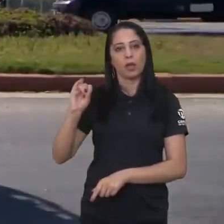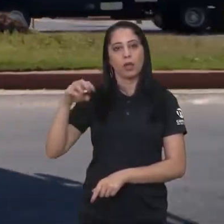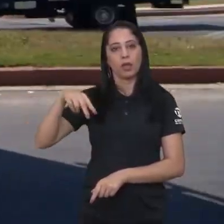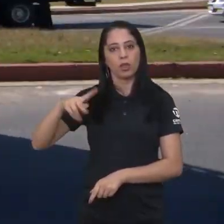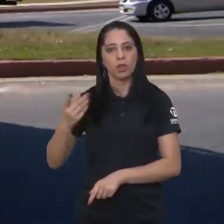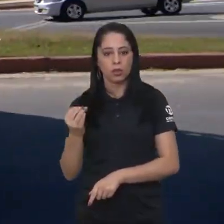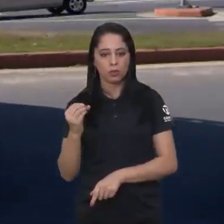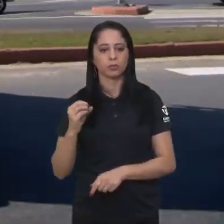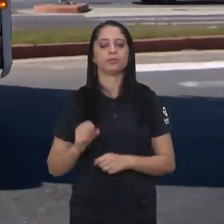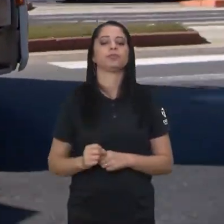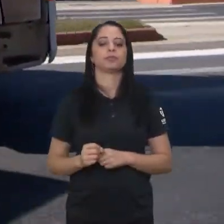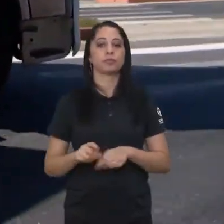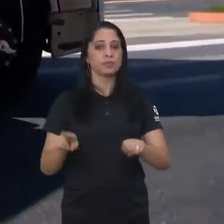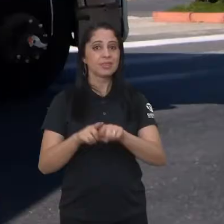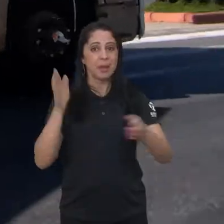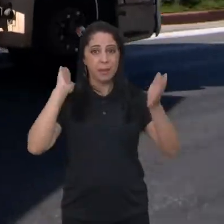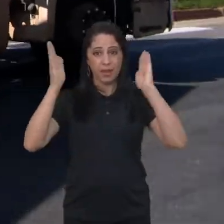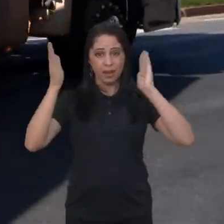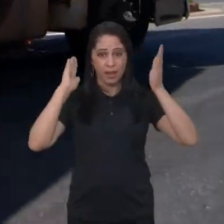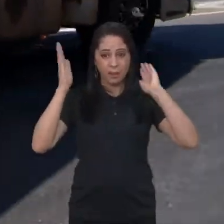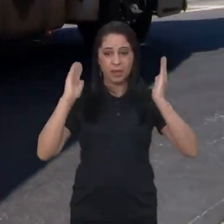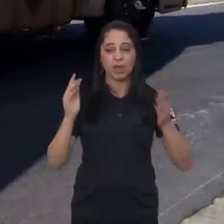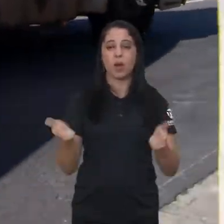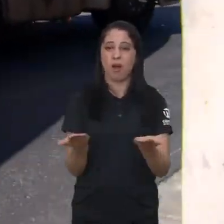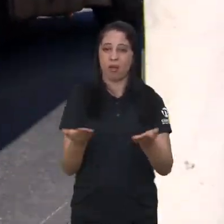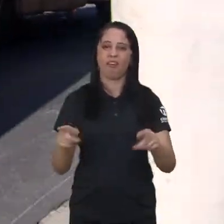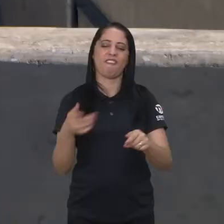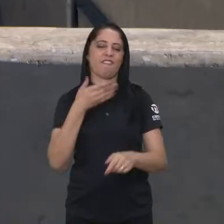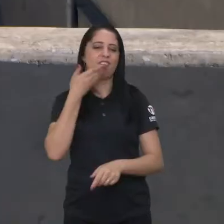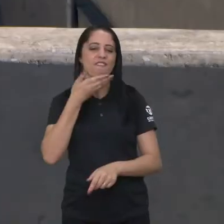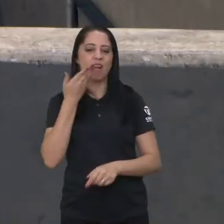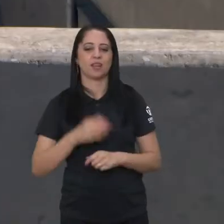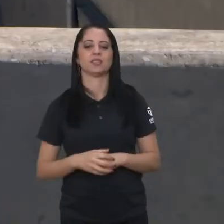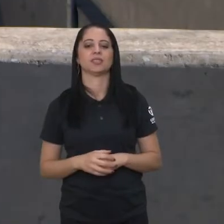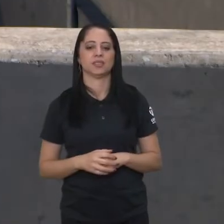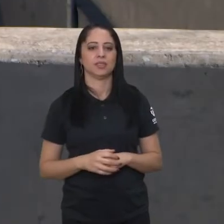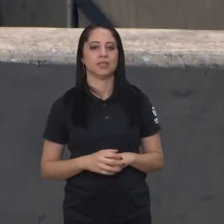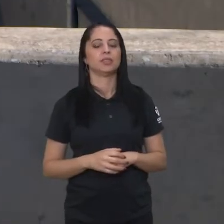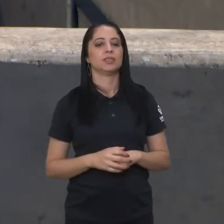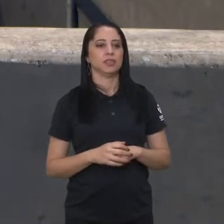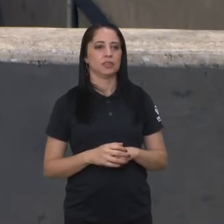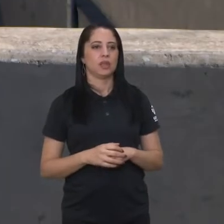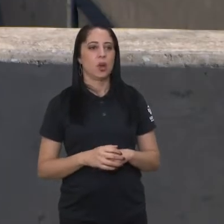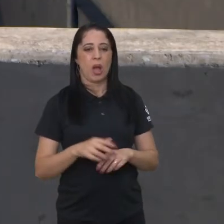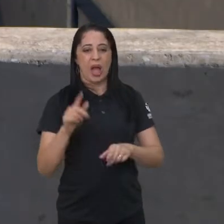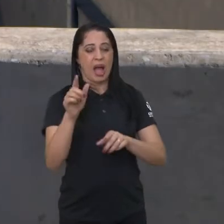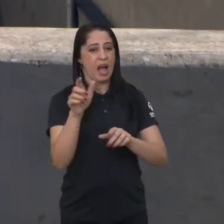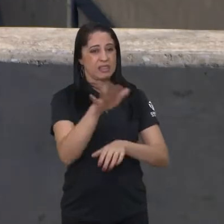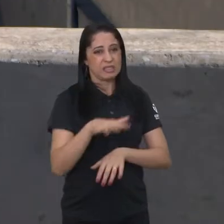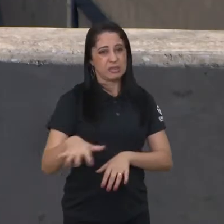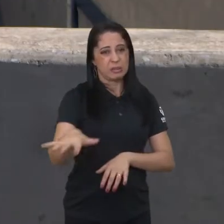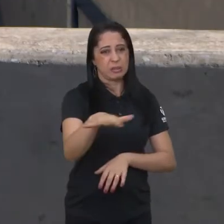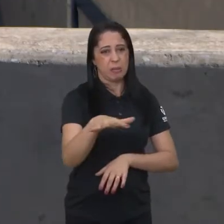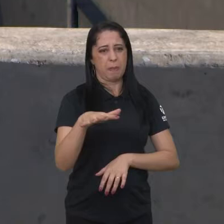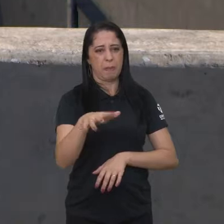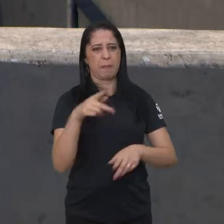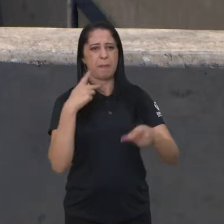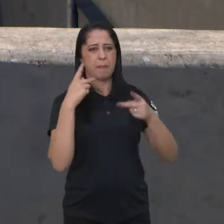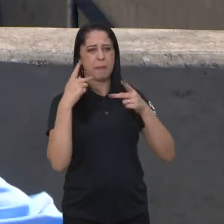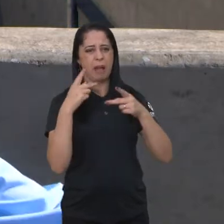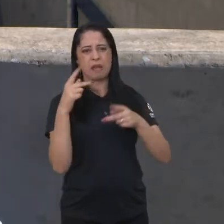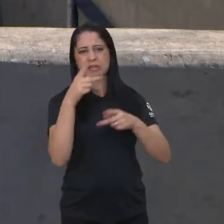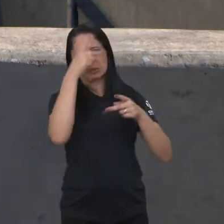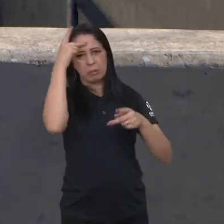que trafegam na região e antes dificultavam o trânsito. Muita gente nos procurava, antes de eu ser vereador, já era um